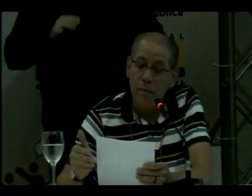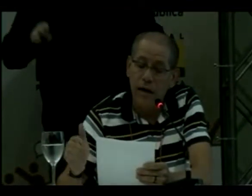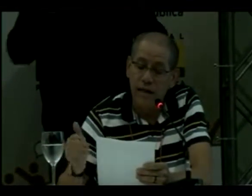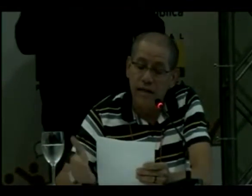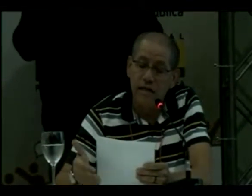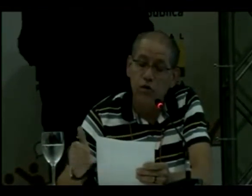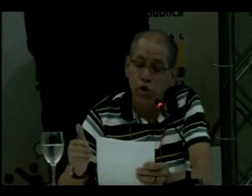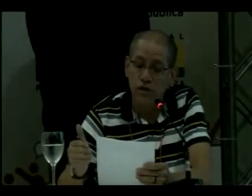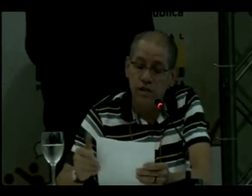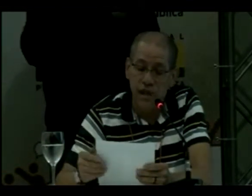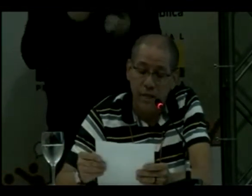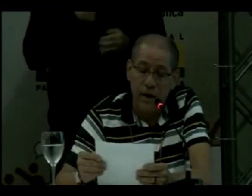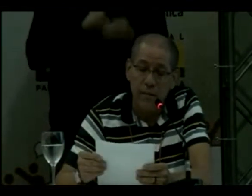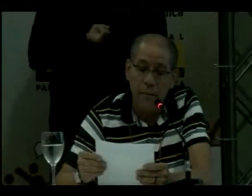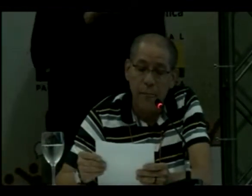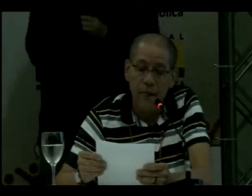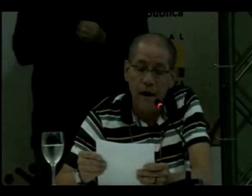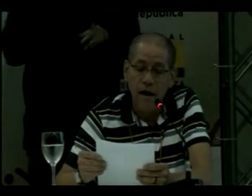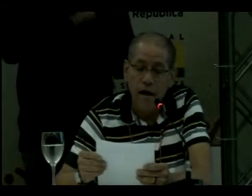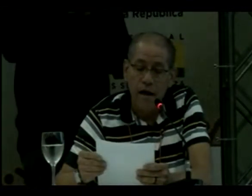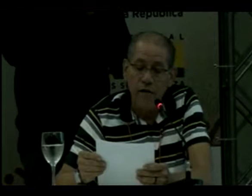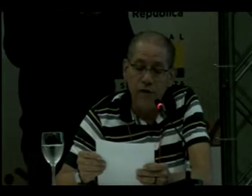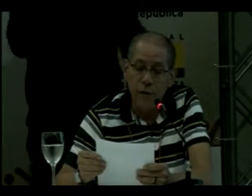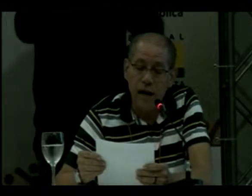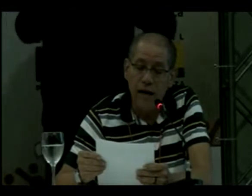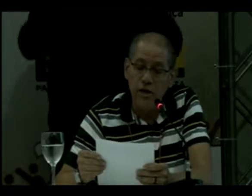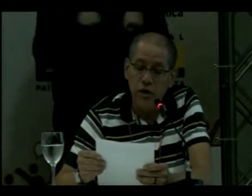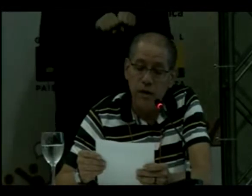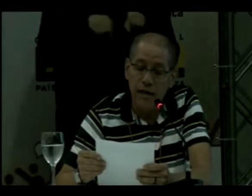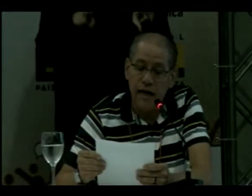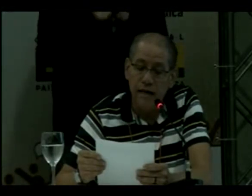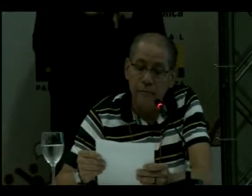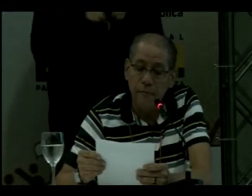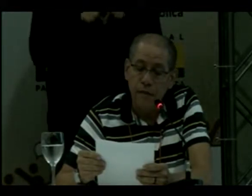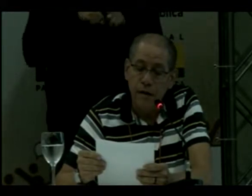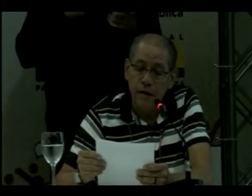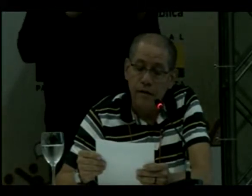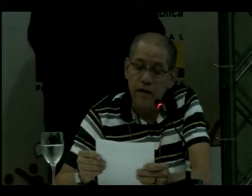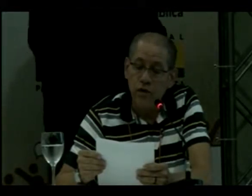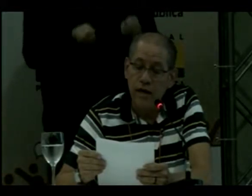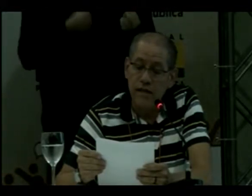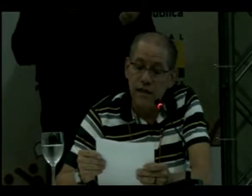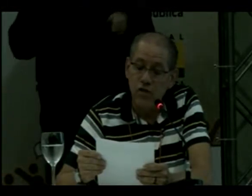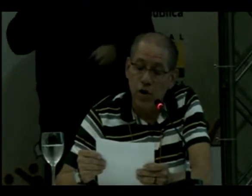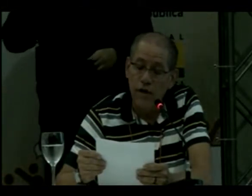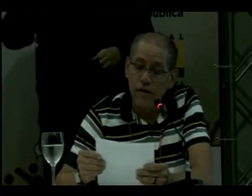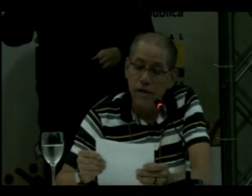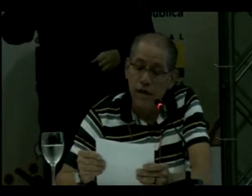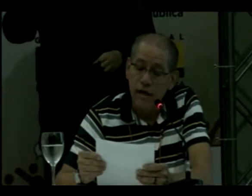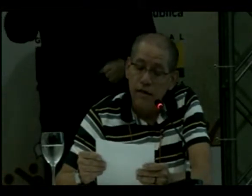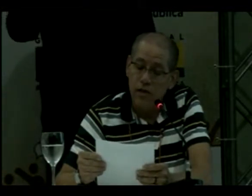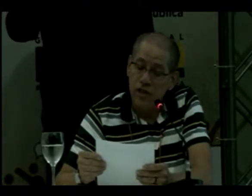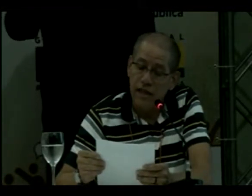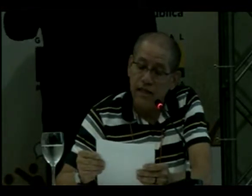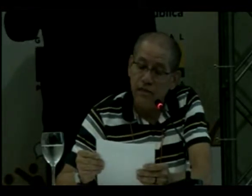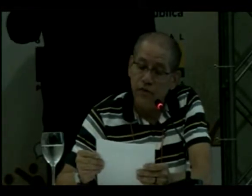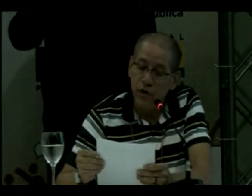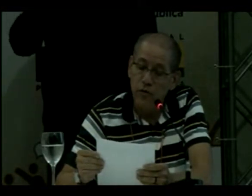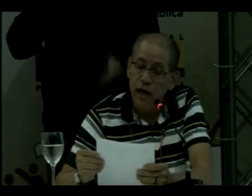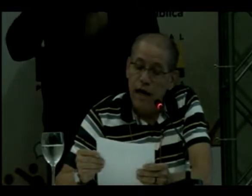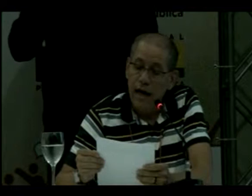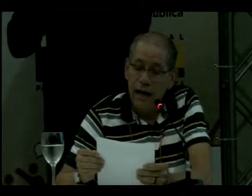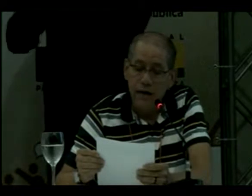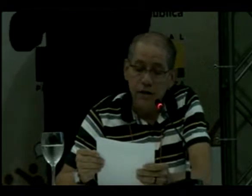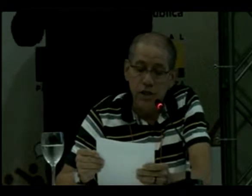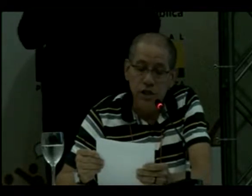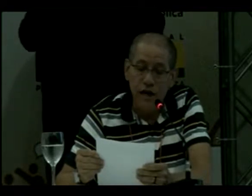conferência para a criação do sistema. Reafirmar a legitimidade das organizações da sociedade